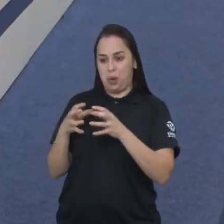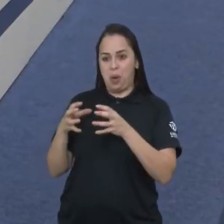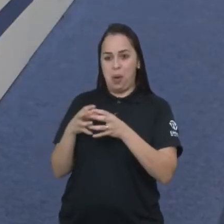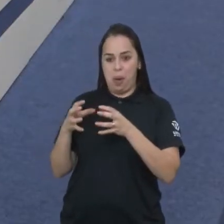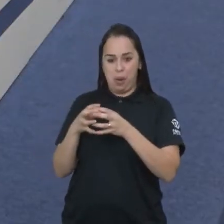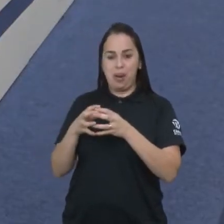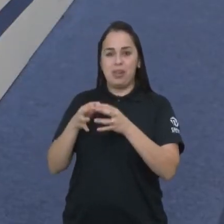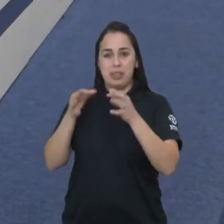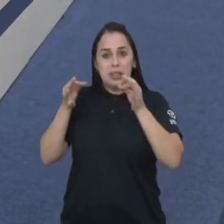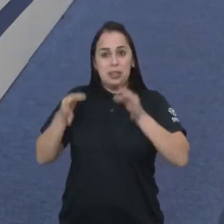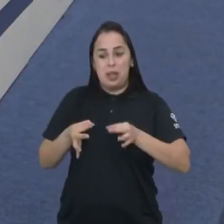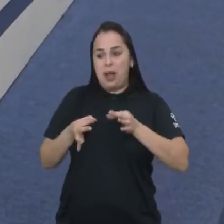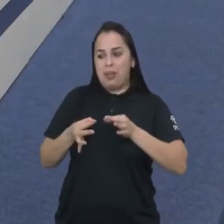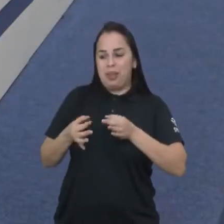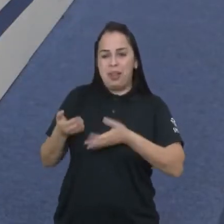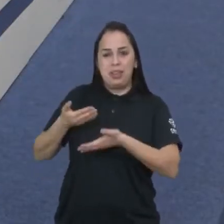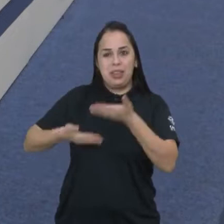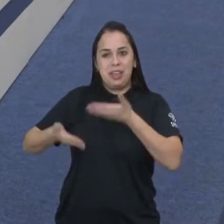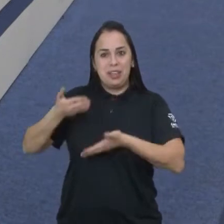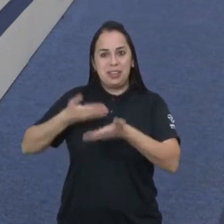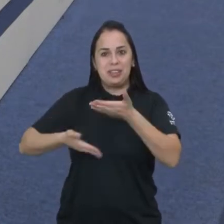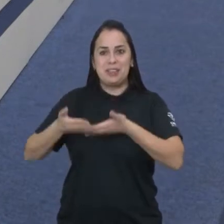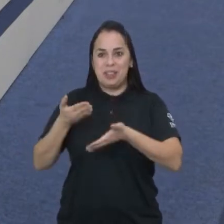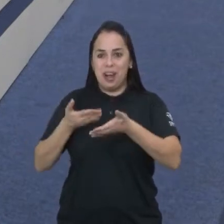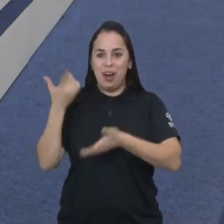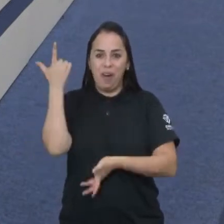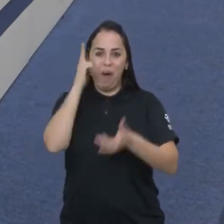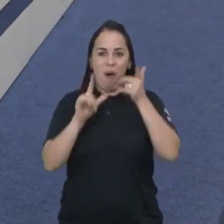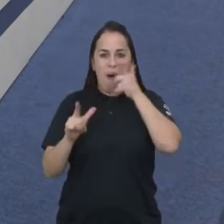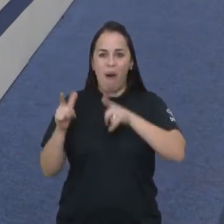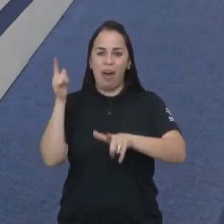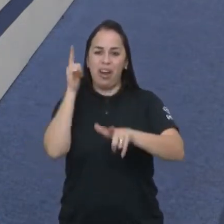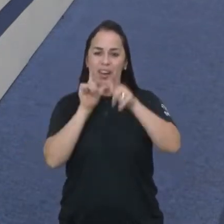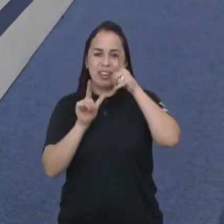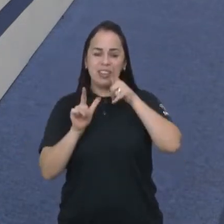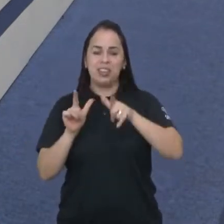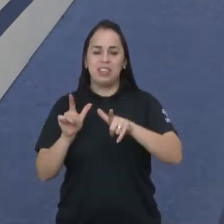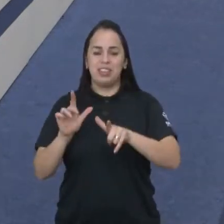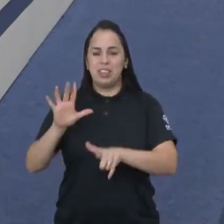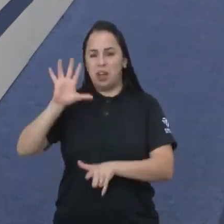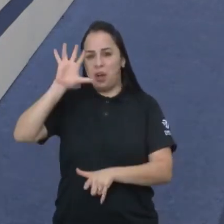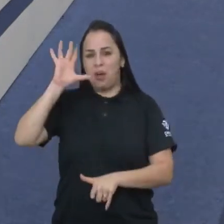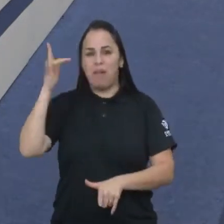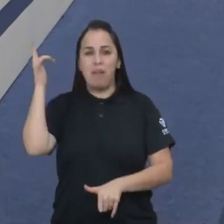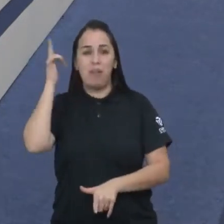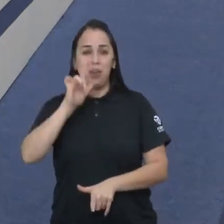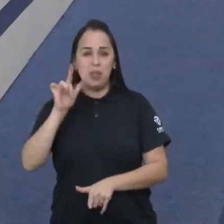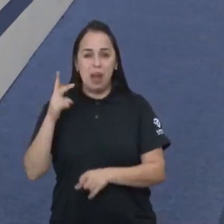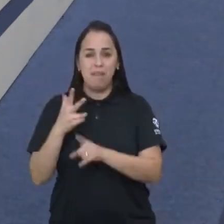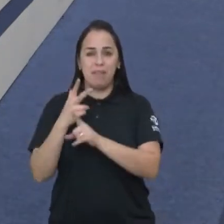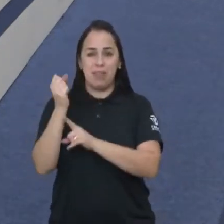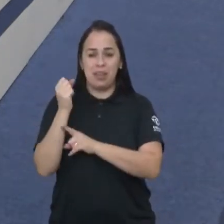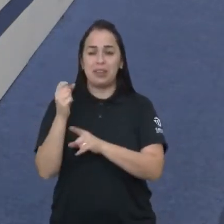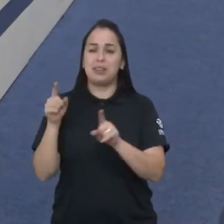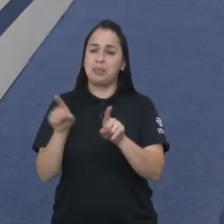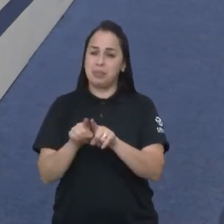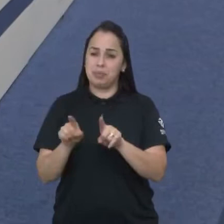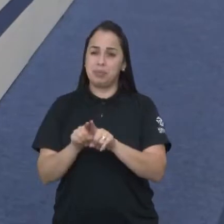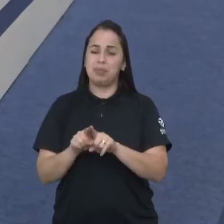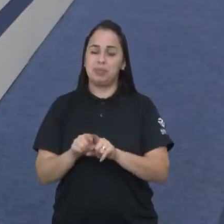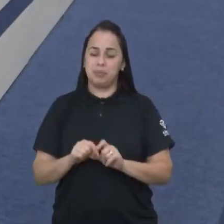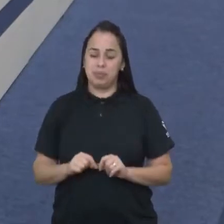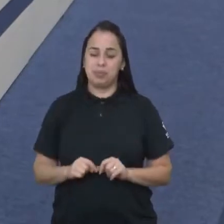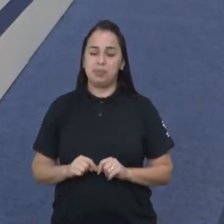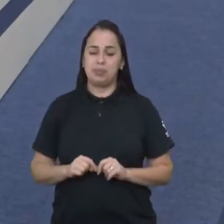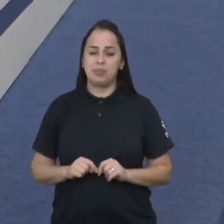assim, afinado, e que a gente conseguia trazer os resultados para as atividades da prefeitura.